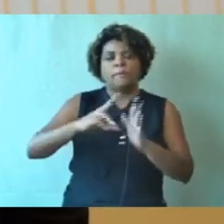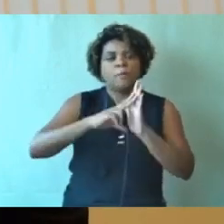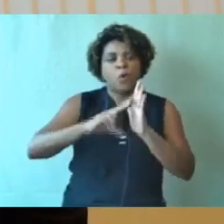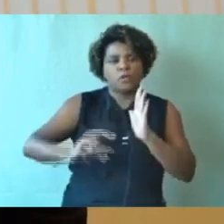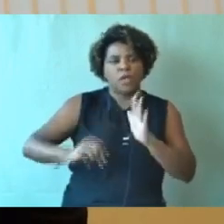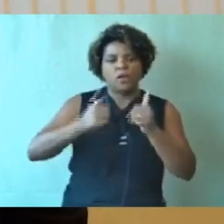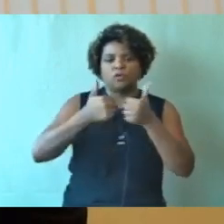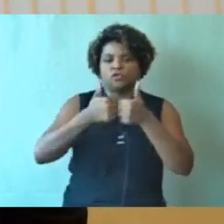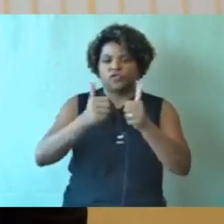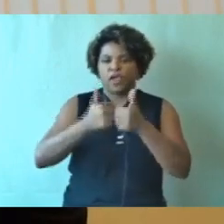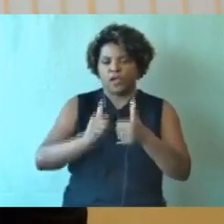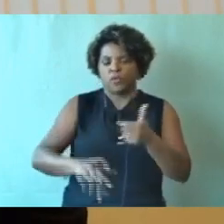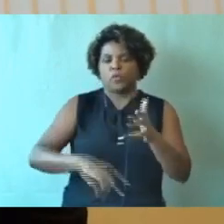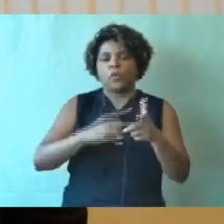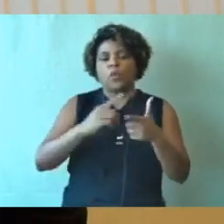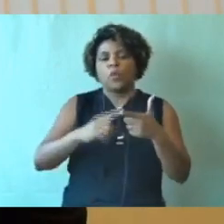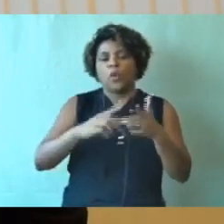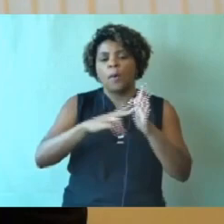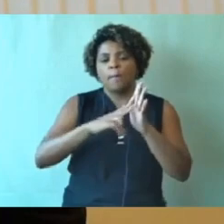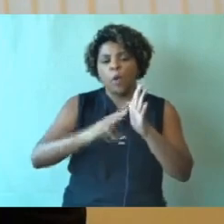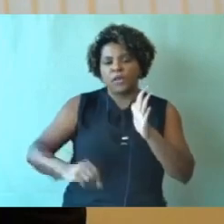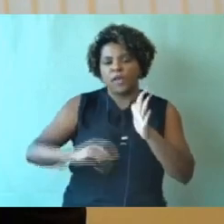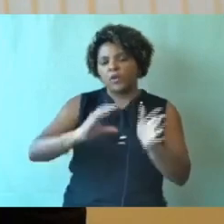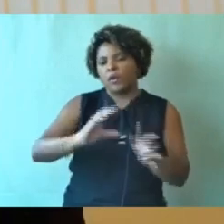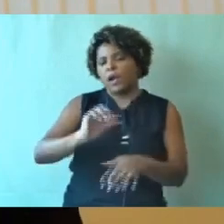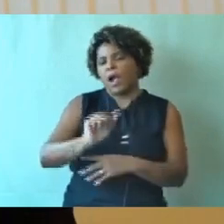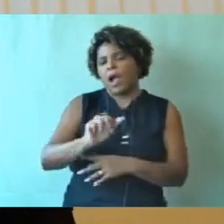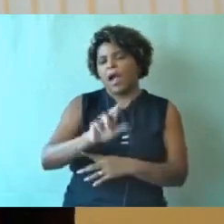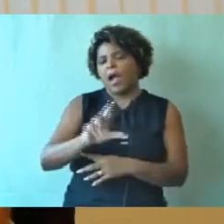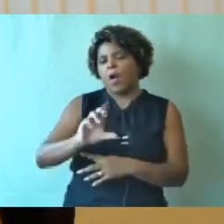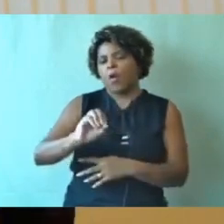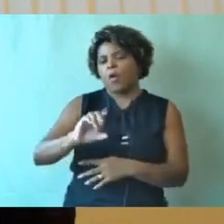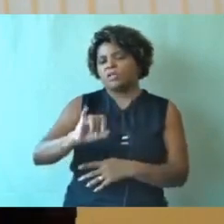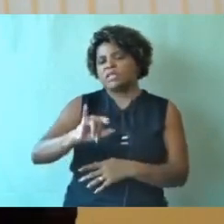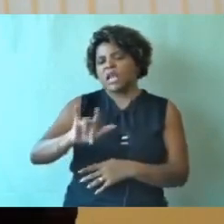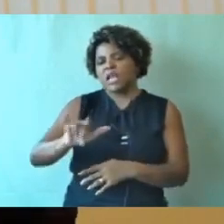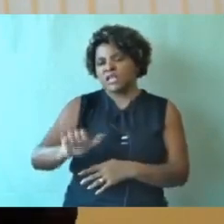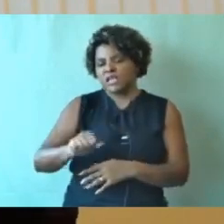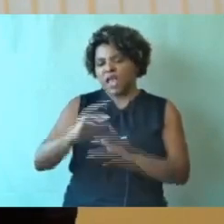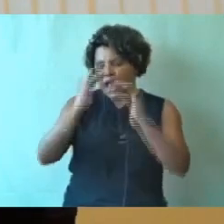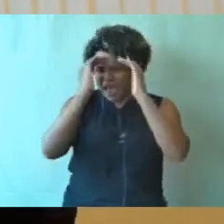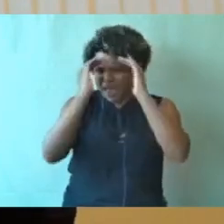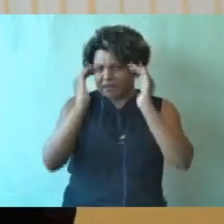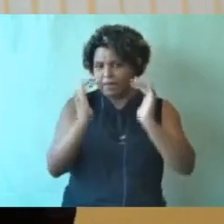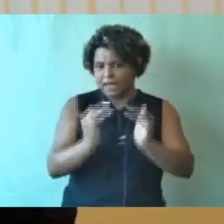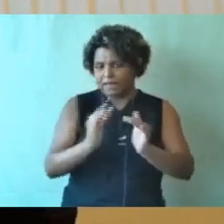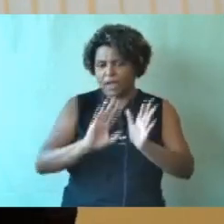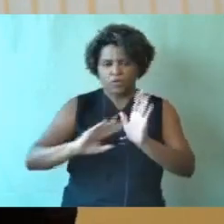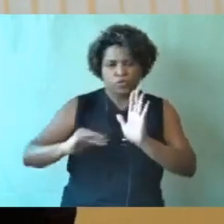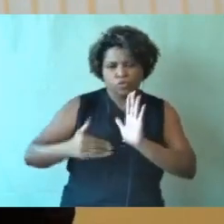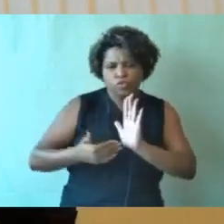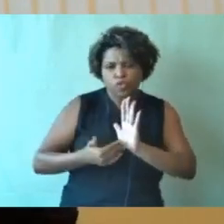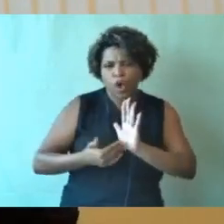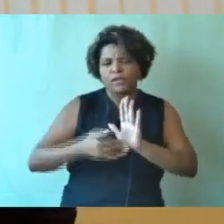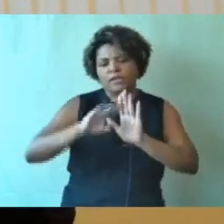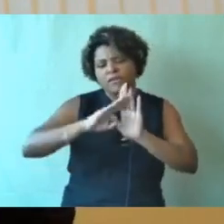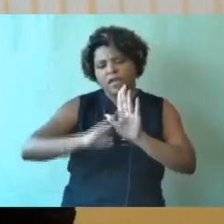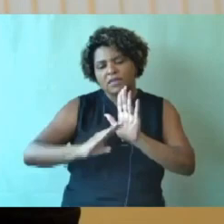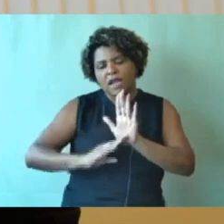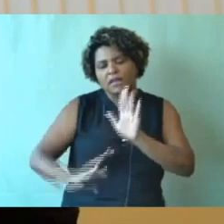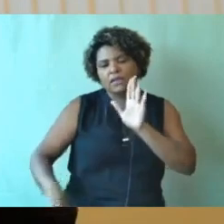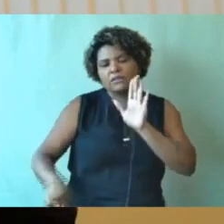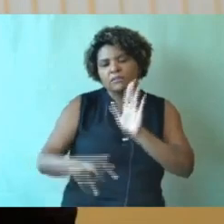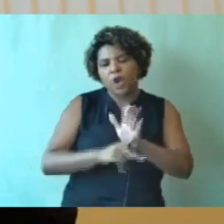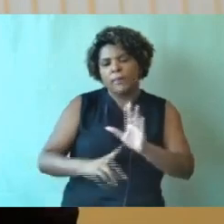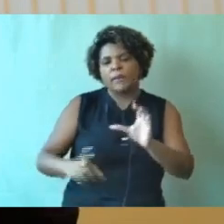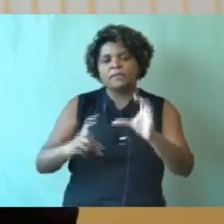carroceria, tem que obedecer o padrão estipulado pela Sunob e Begatrans. Tamanho interno, largura de porta, número de